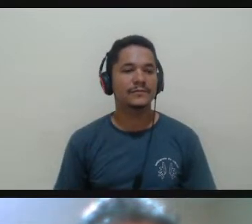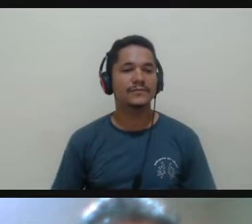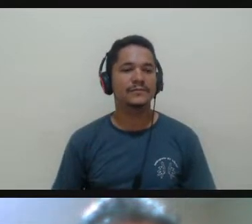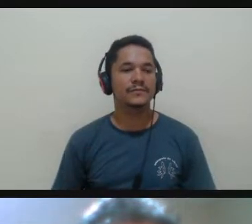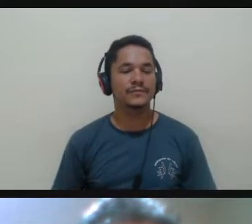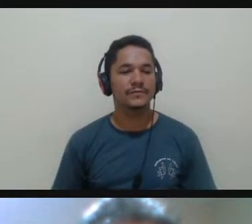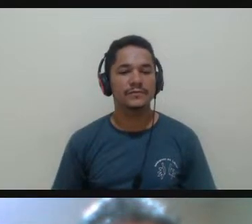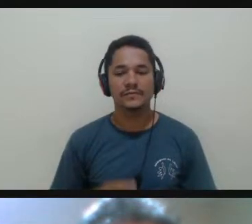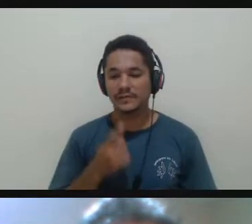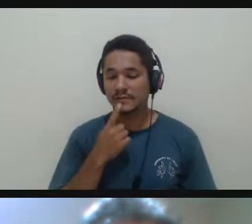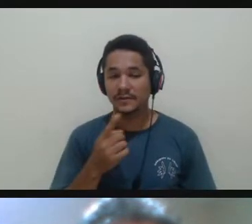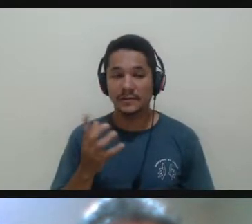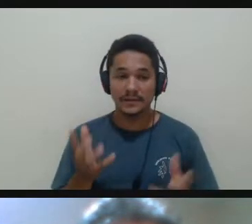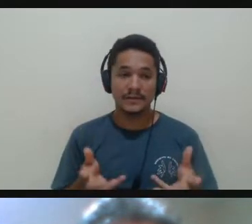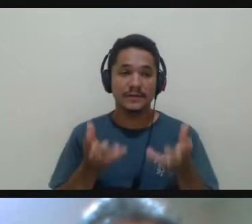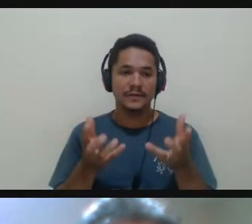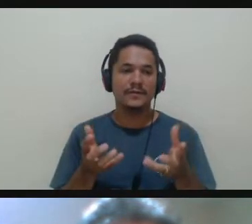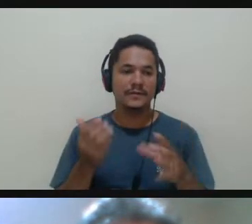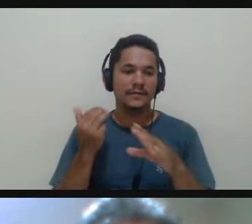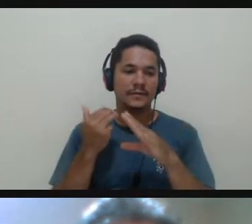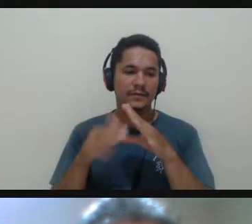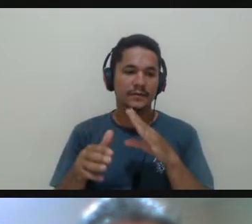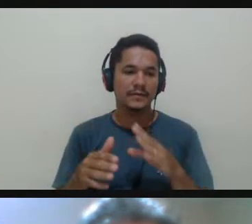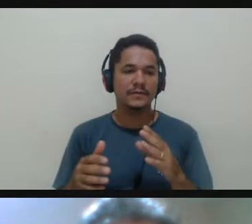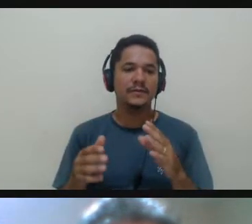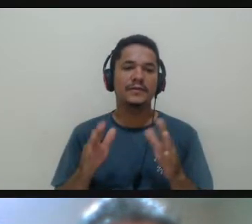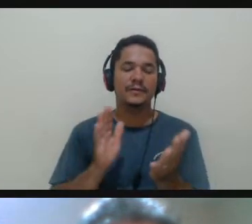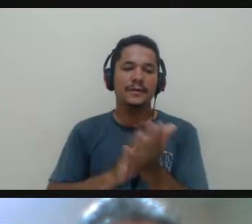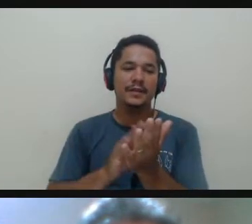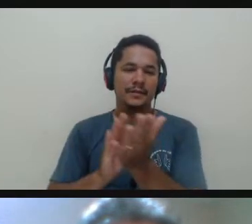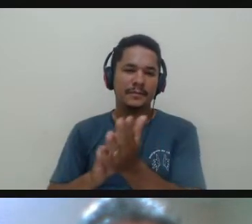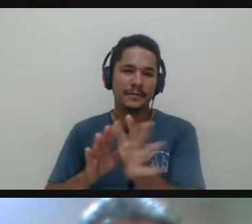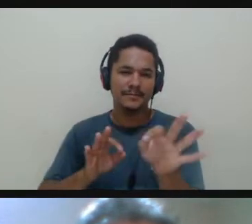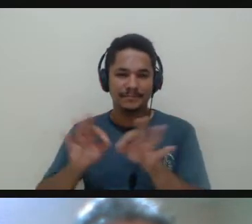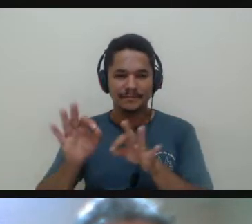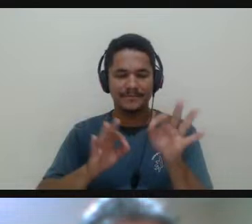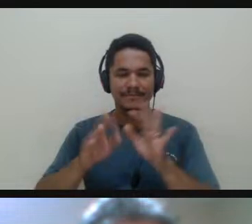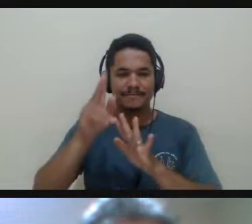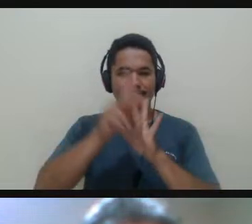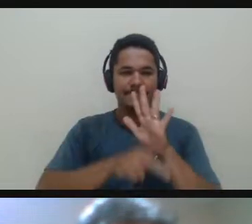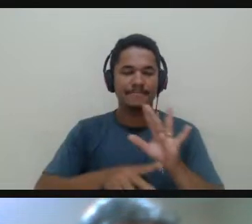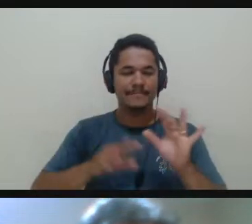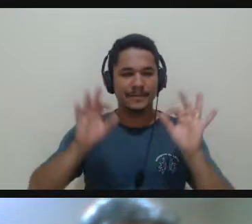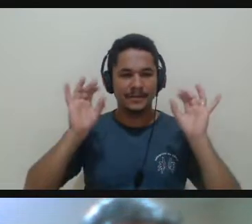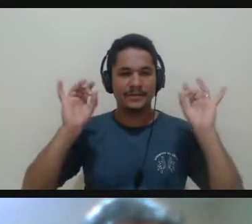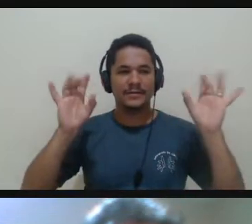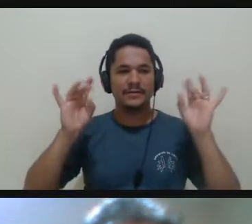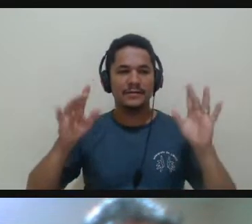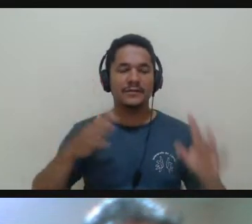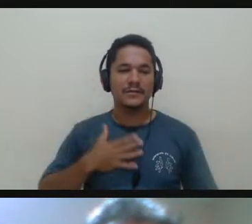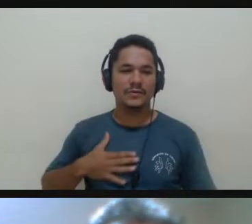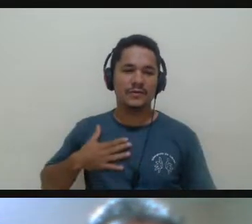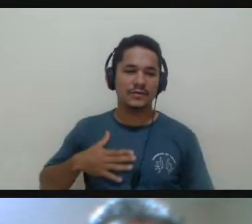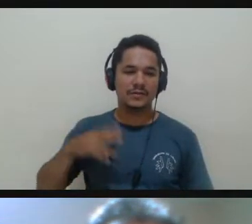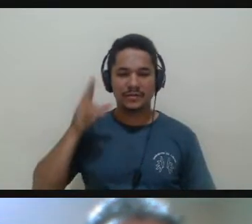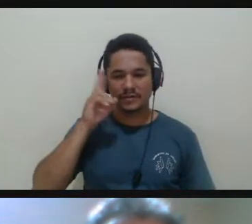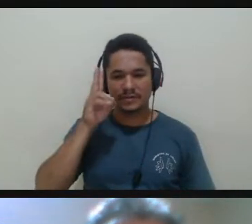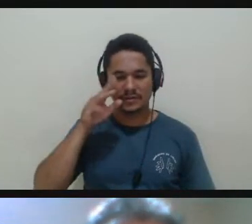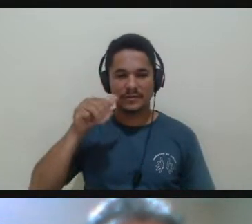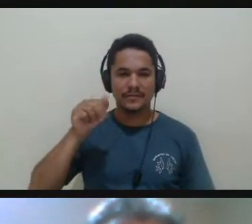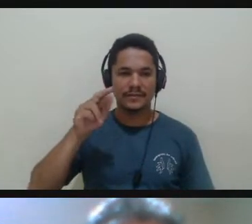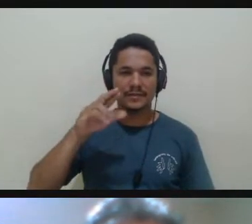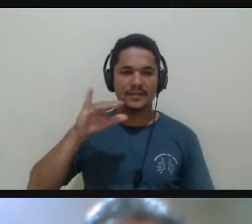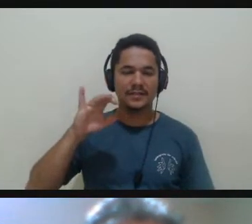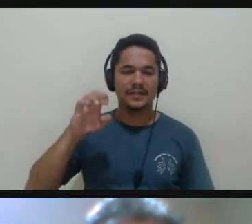Só reforçando aqui uma mensagem, parabéns pelo incrível projeto de vocês, que incrível. Adorei a história da Marciele, ela é inspiração